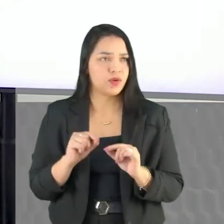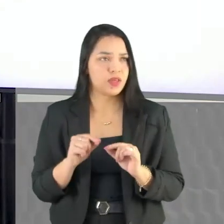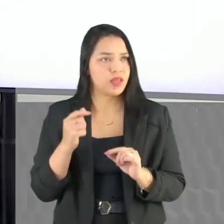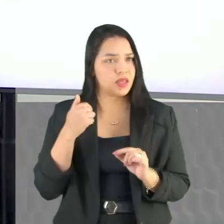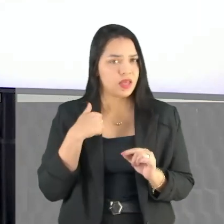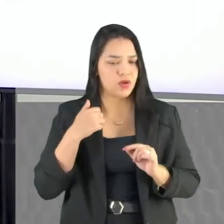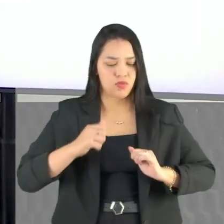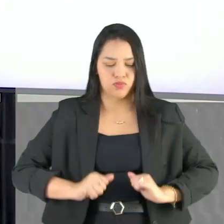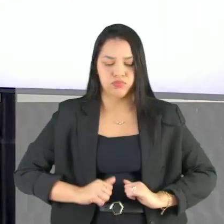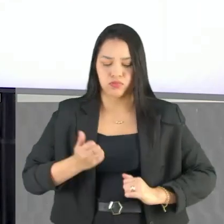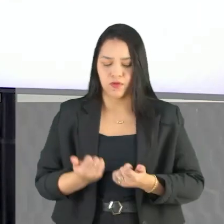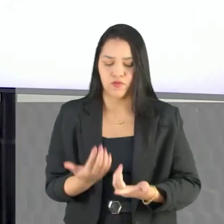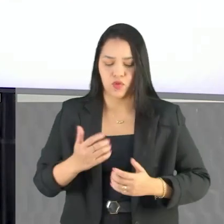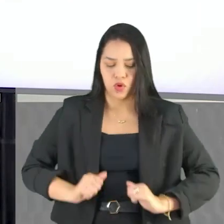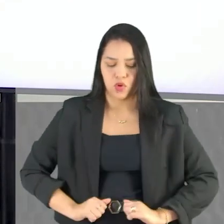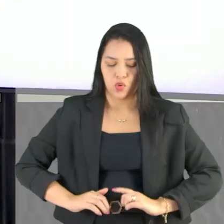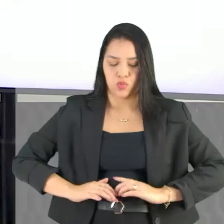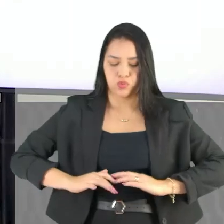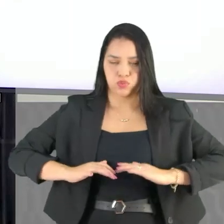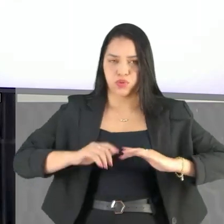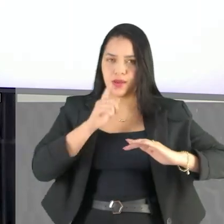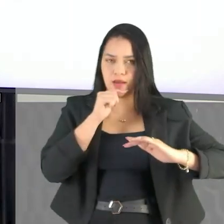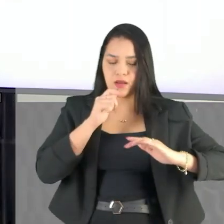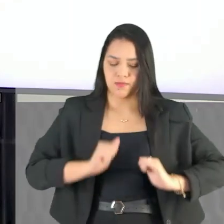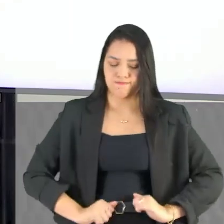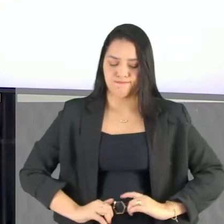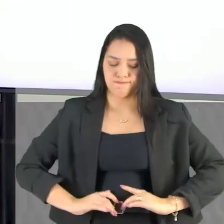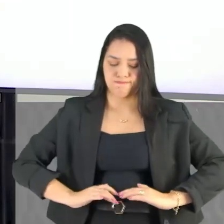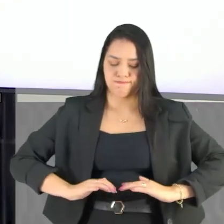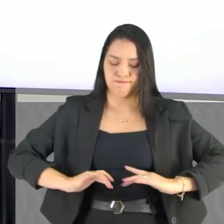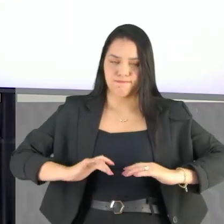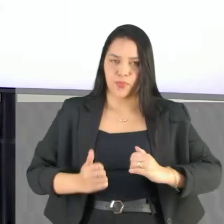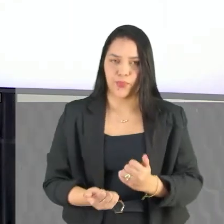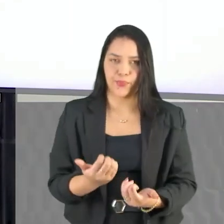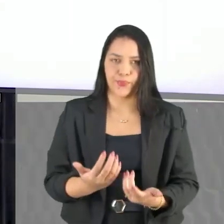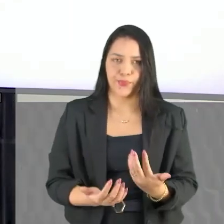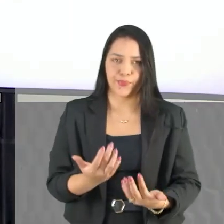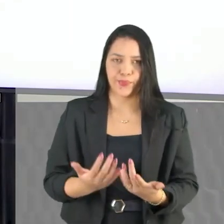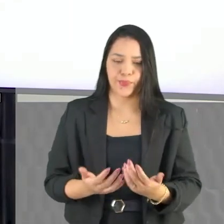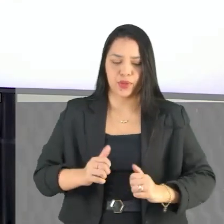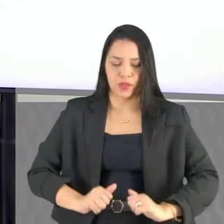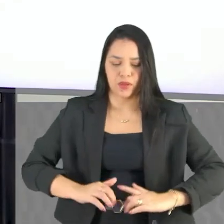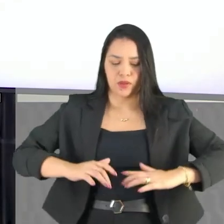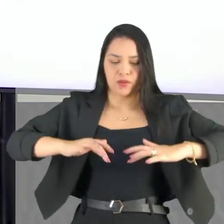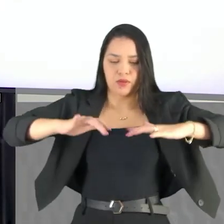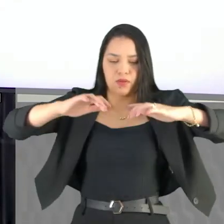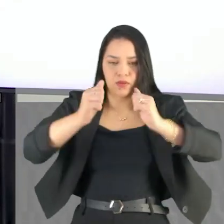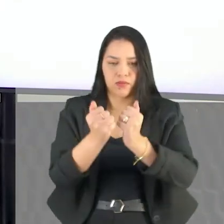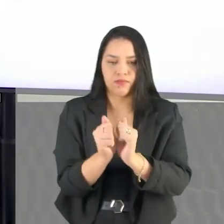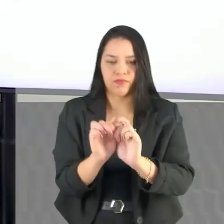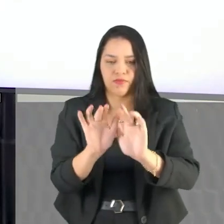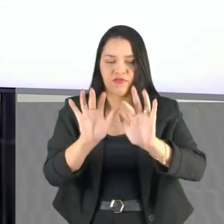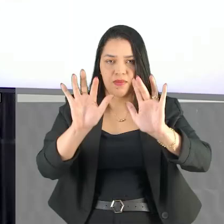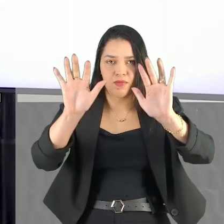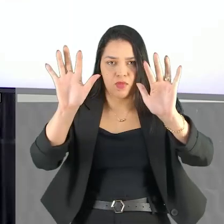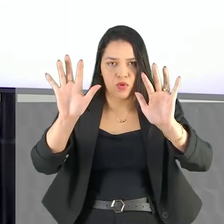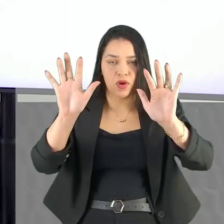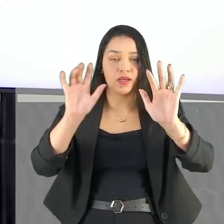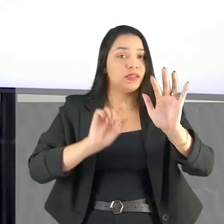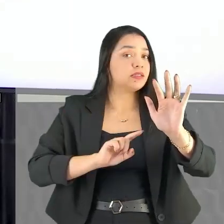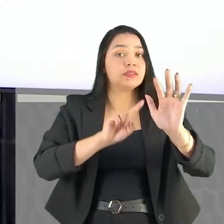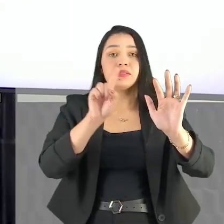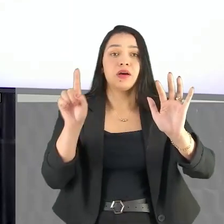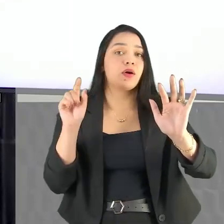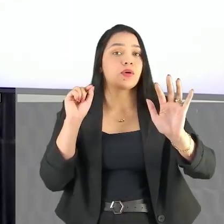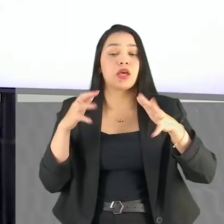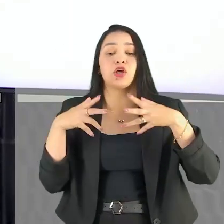eu esquento um líquido, esse líquido, ele sobe e vira vapor, calma. Ainda não é, a